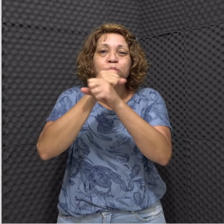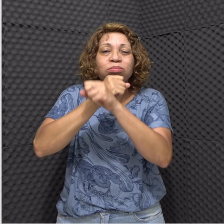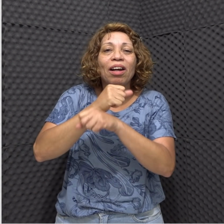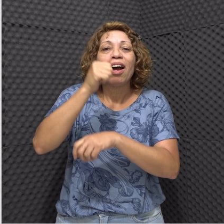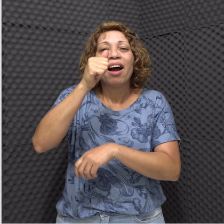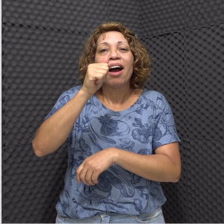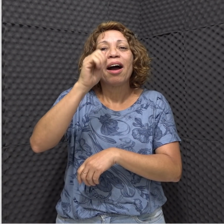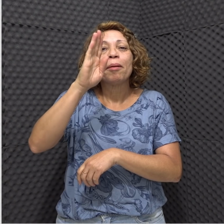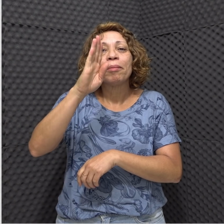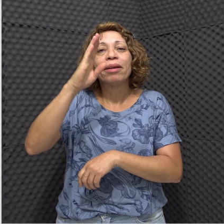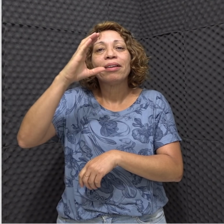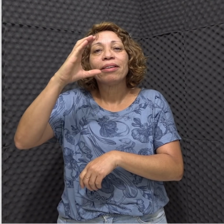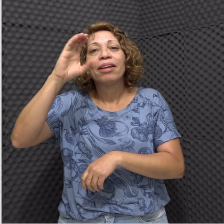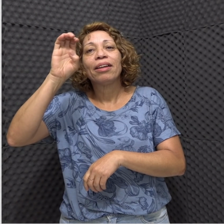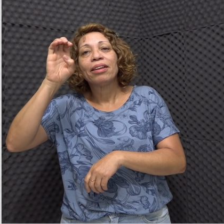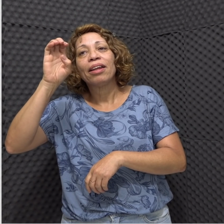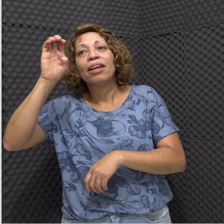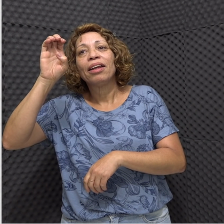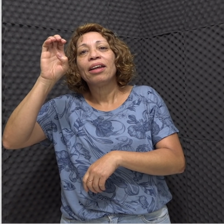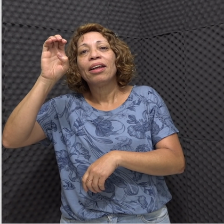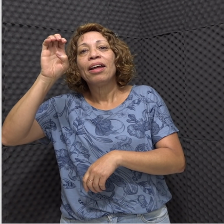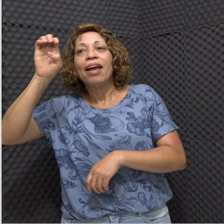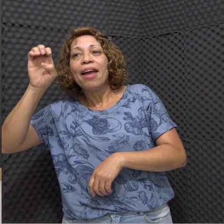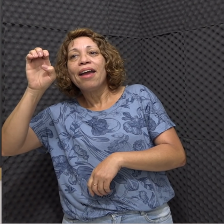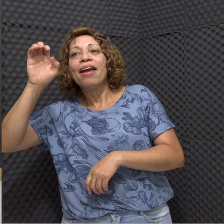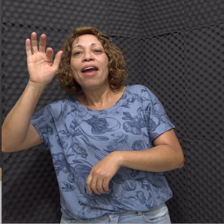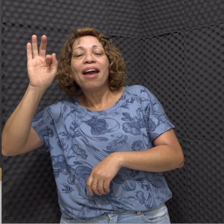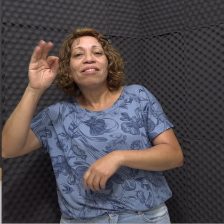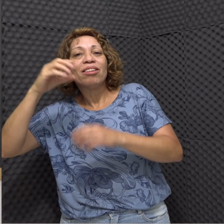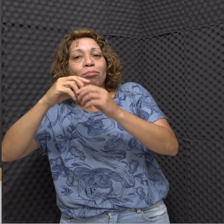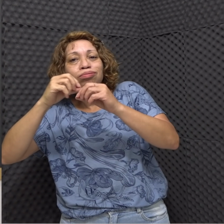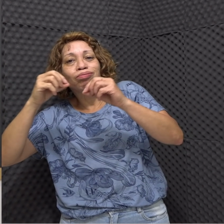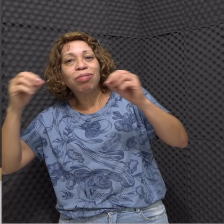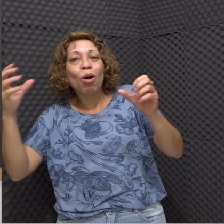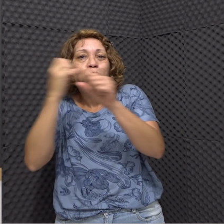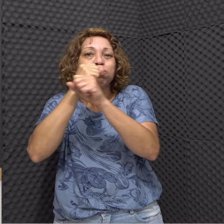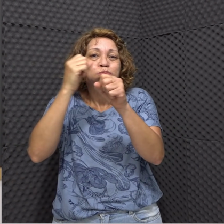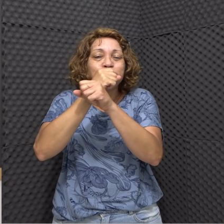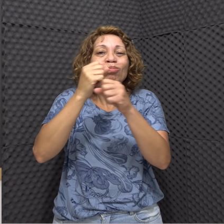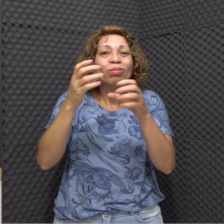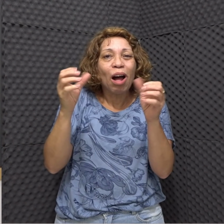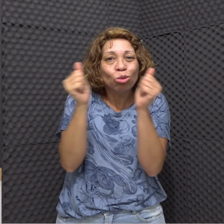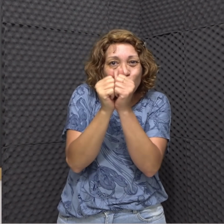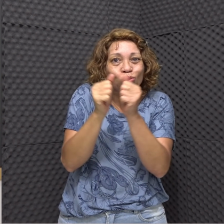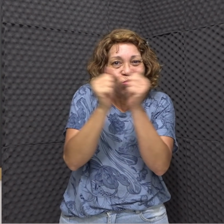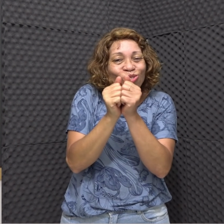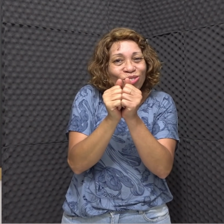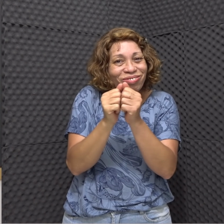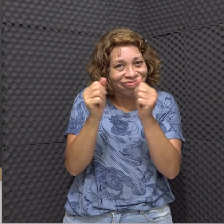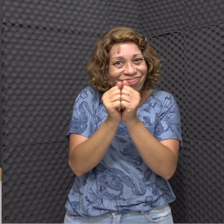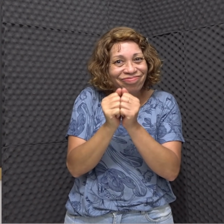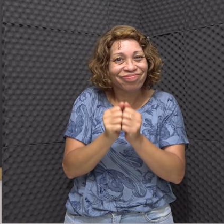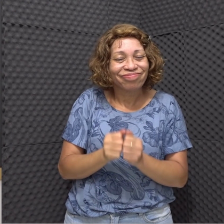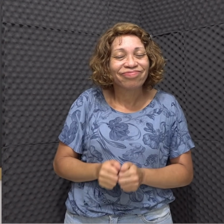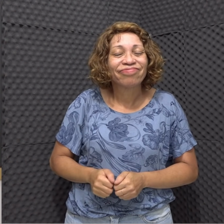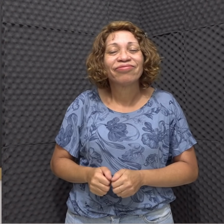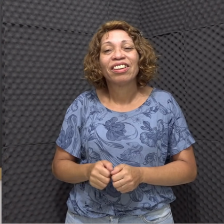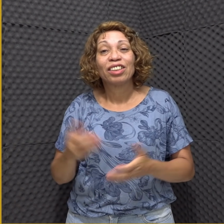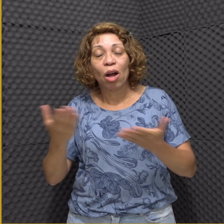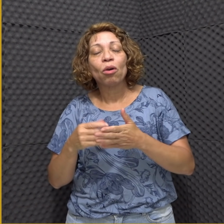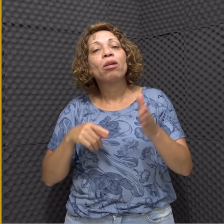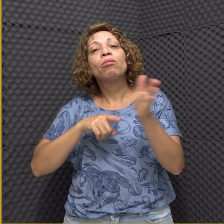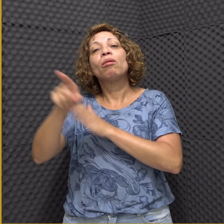do alfabeto. Volta a tela para mim. Viu só? Não foi difícil. Agora vamos praticar. Então vamos